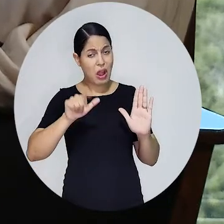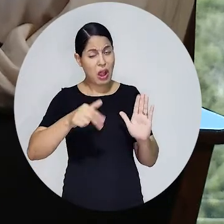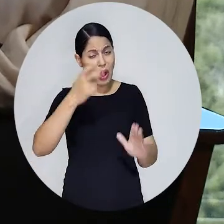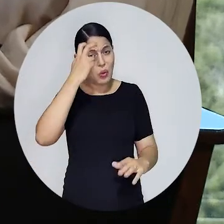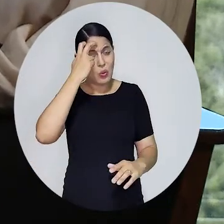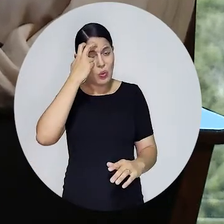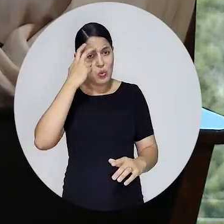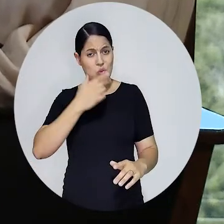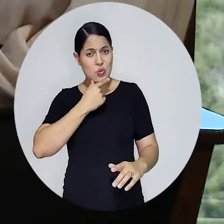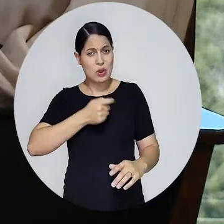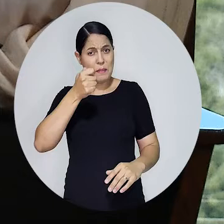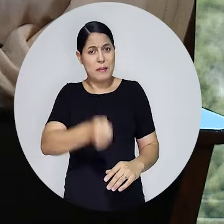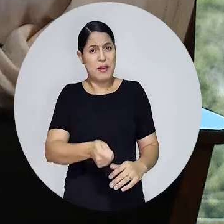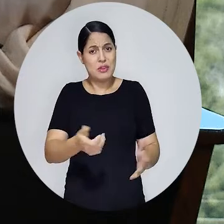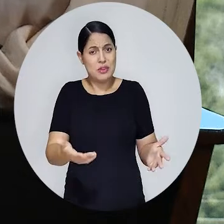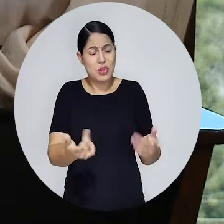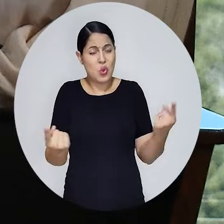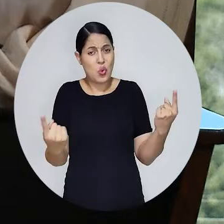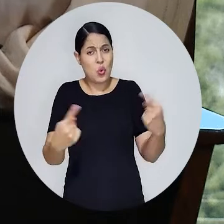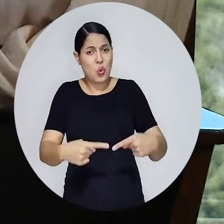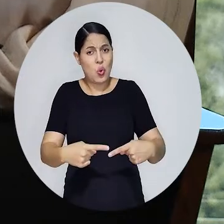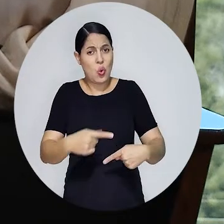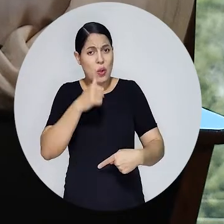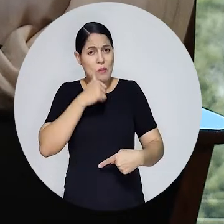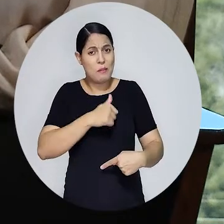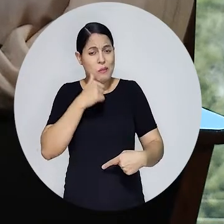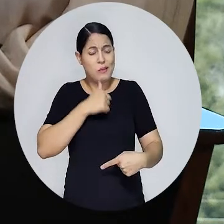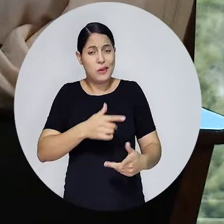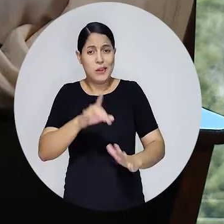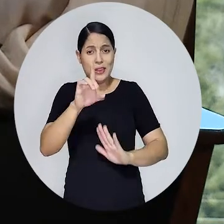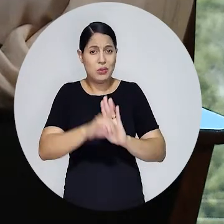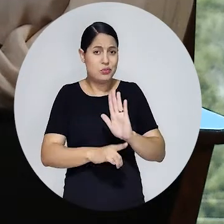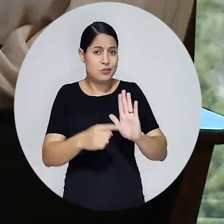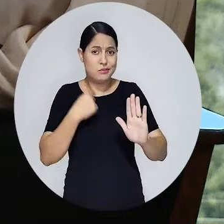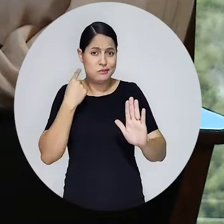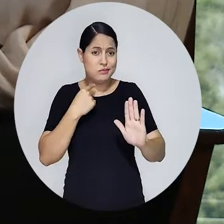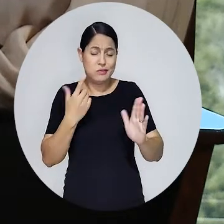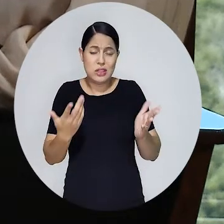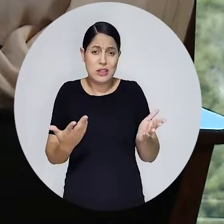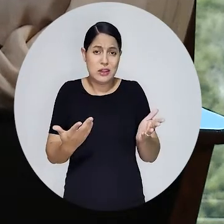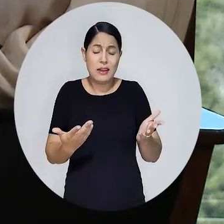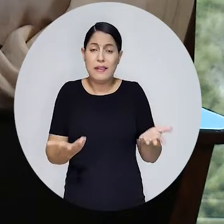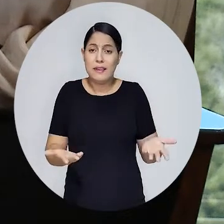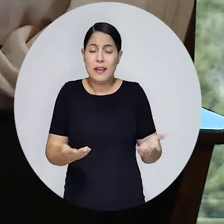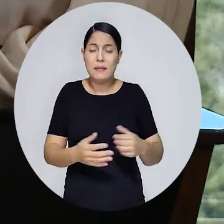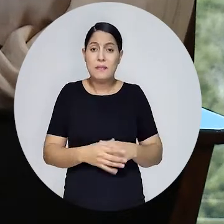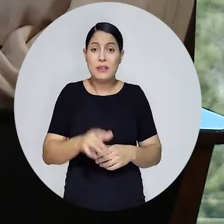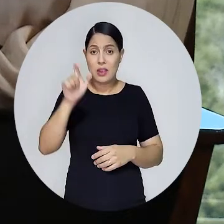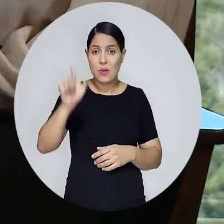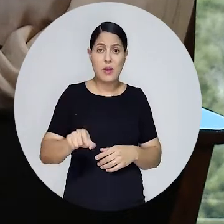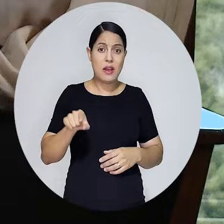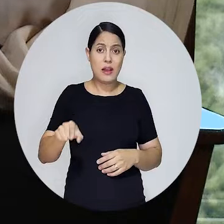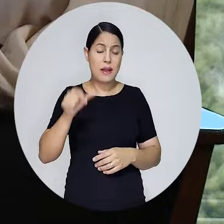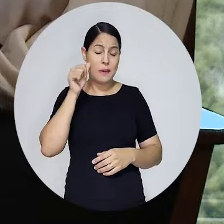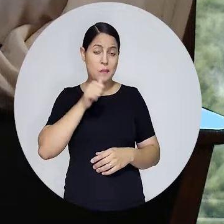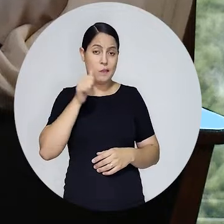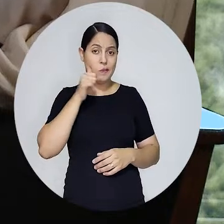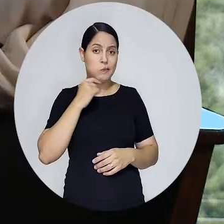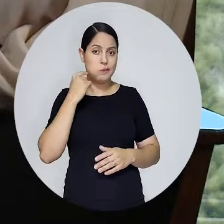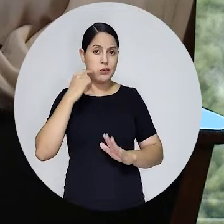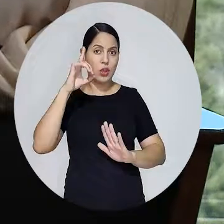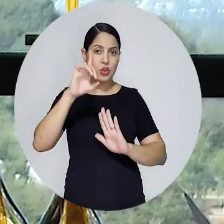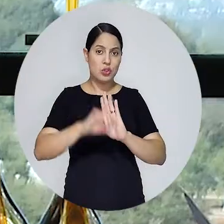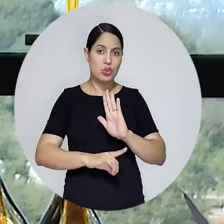machista, ao meu modo de ver, que ofende também as prerrogativas. Acho que também é importante colocar que como a mulher advogada também ela é violentada nas